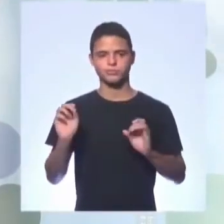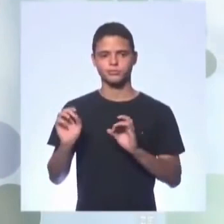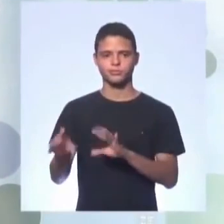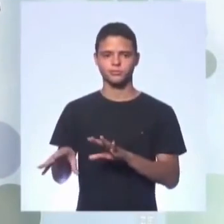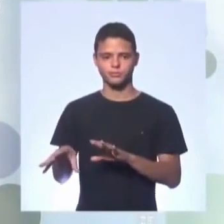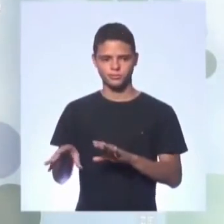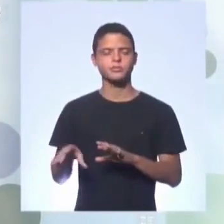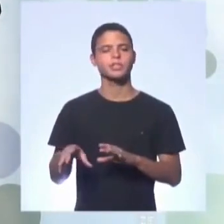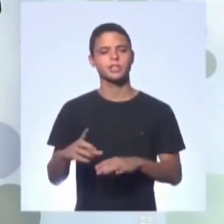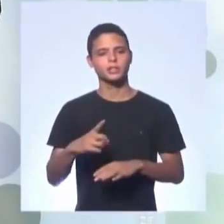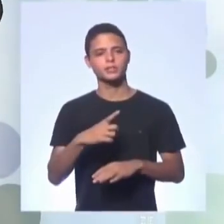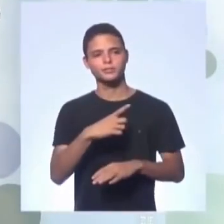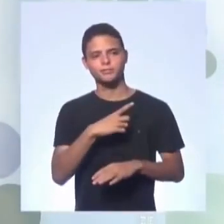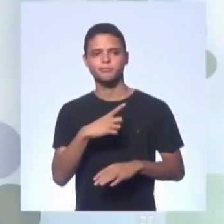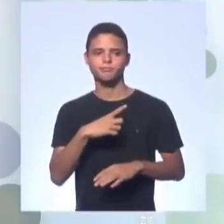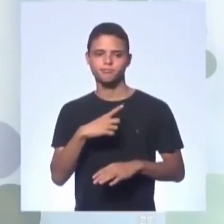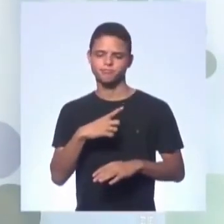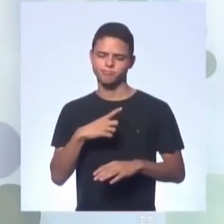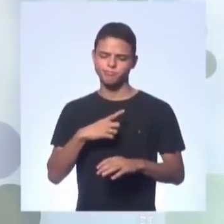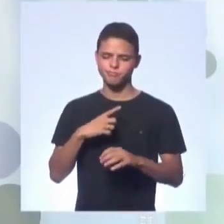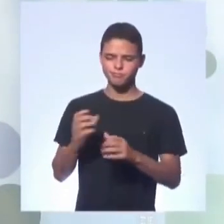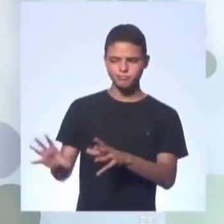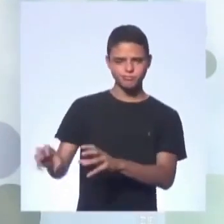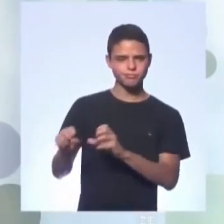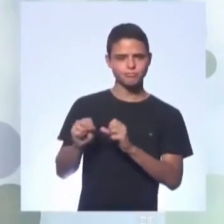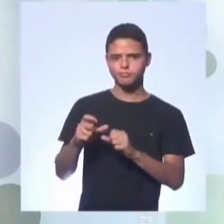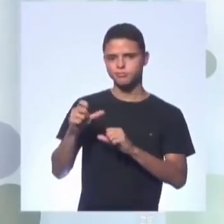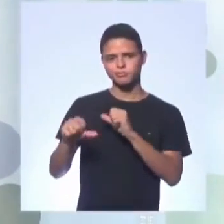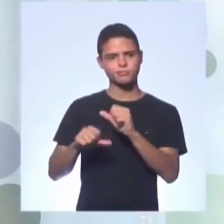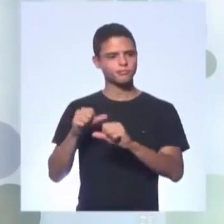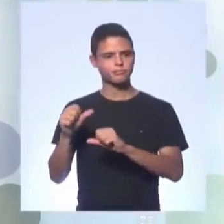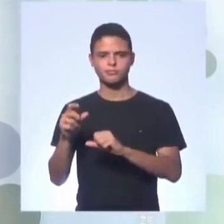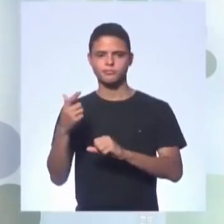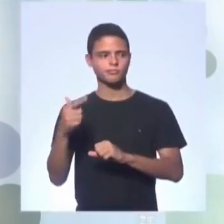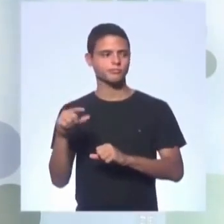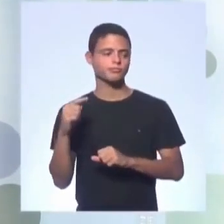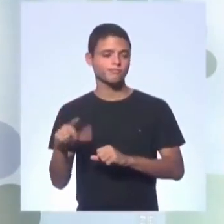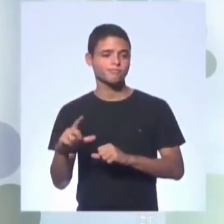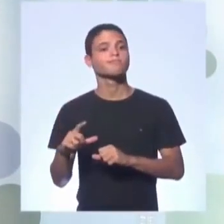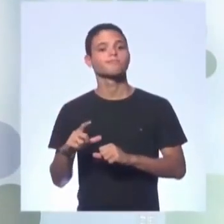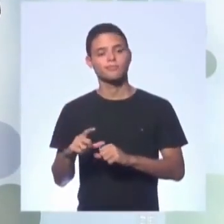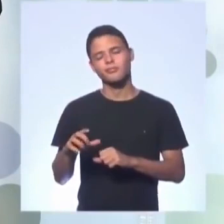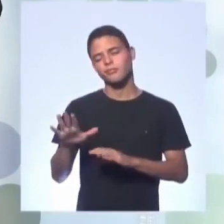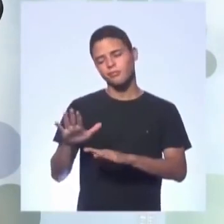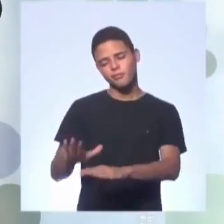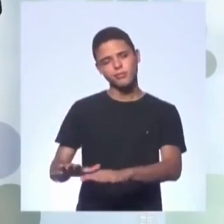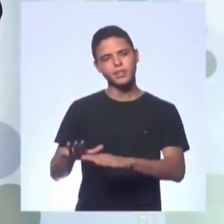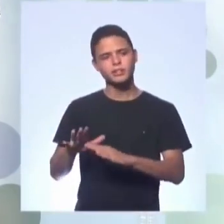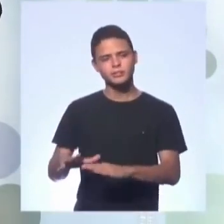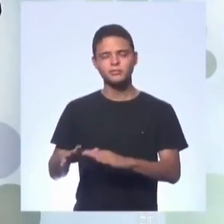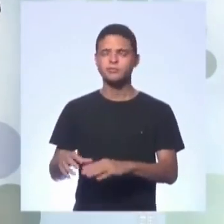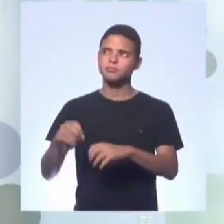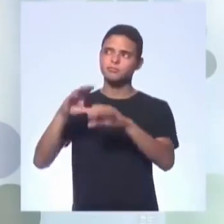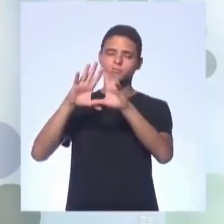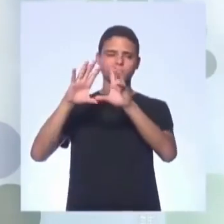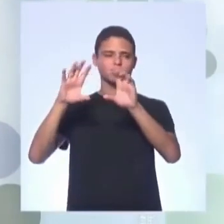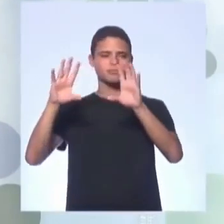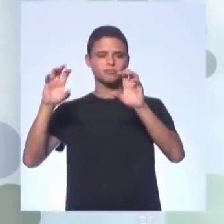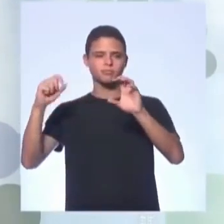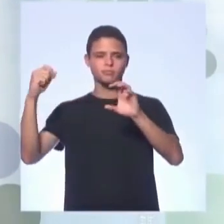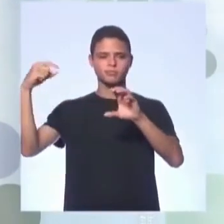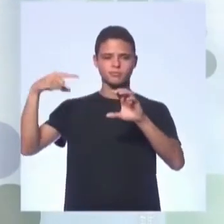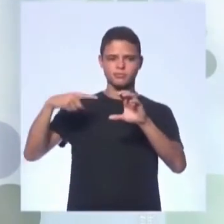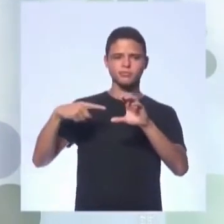ser recolhido, não é tratado e fica aí por um longo período, né, a céu aberto,